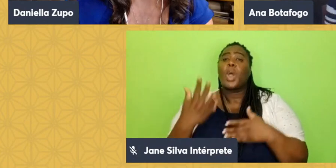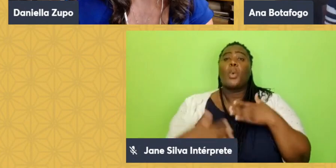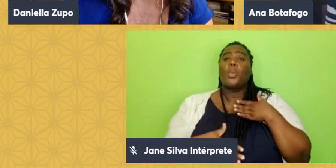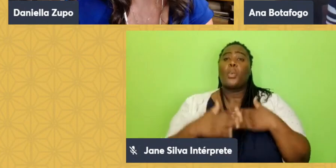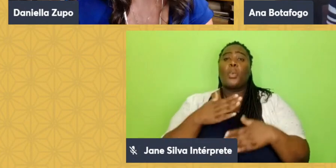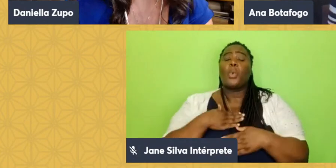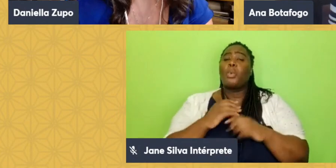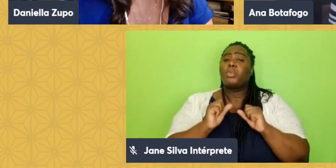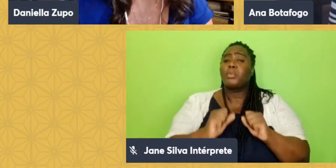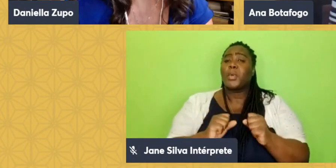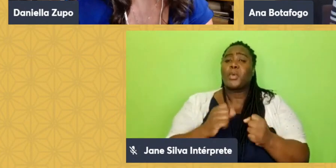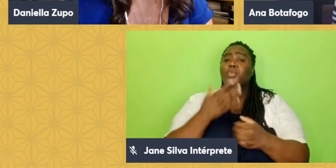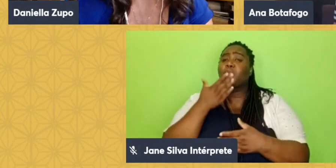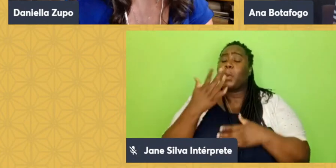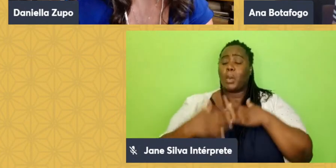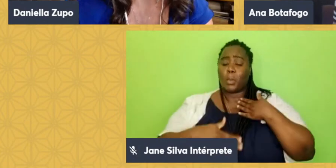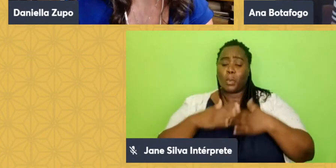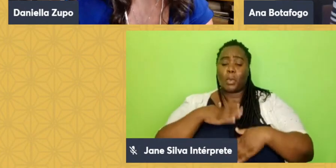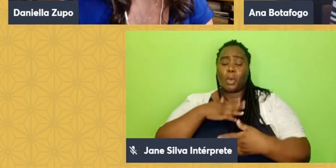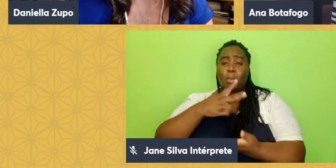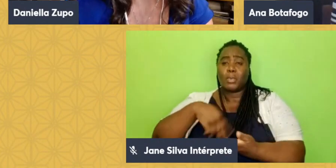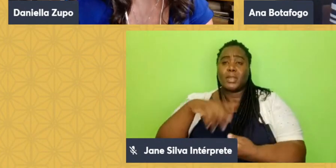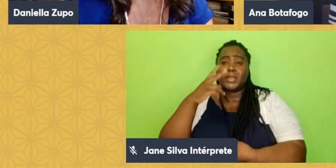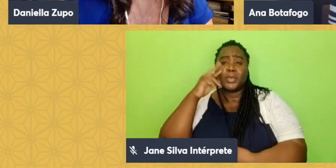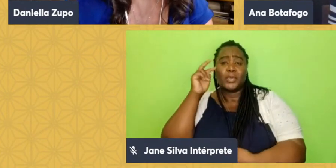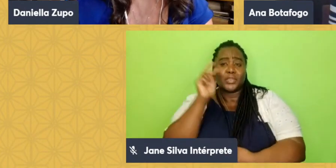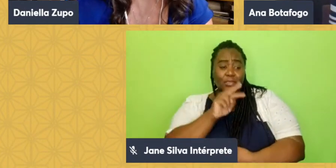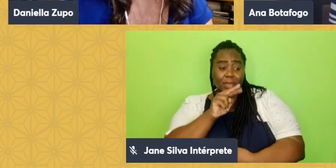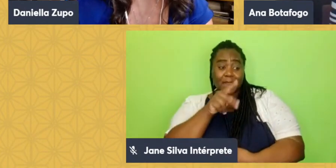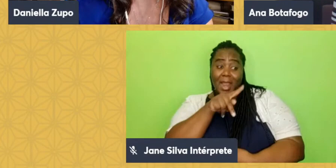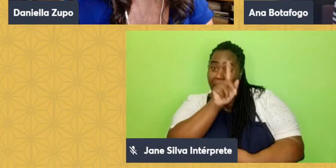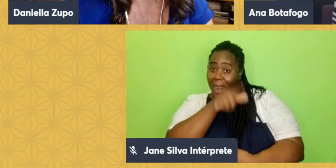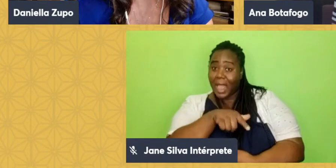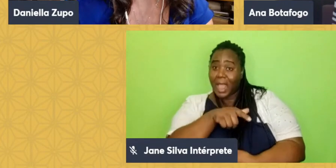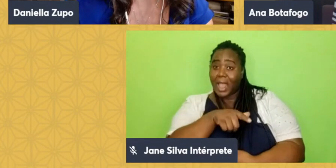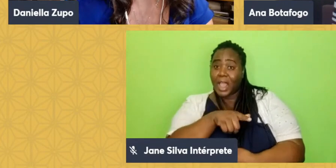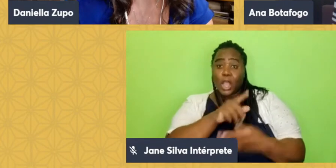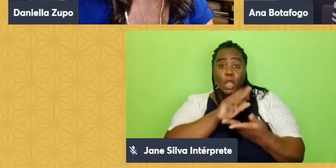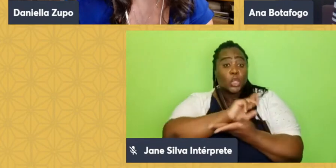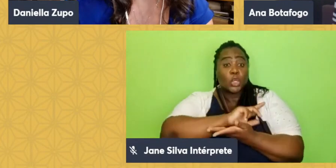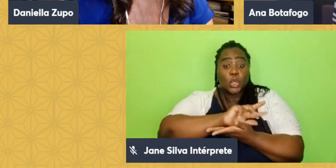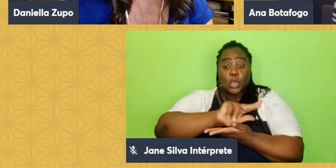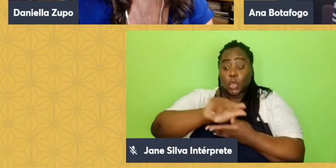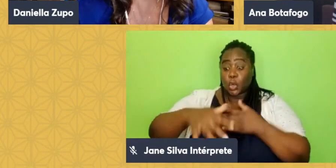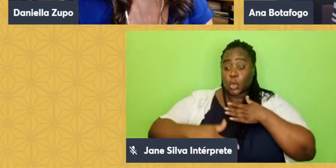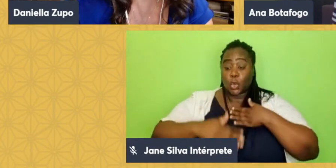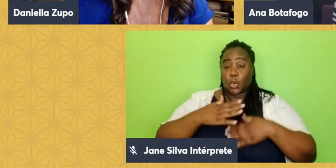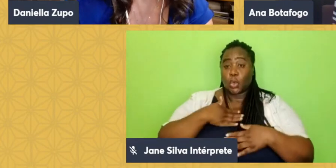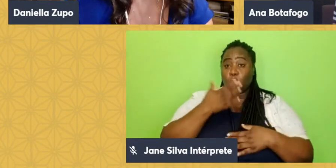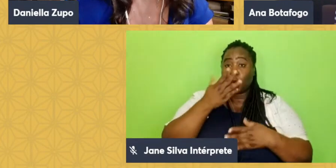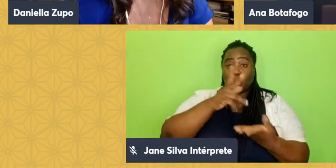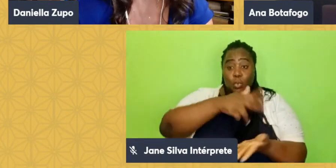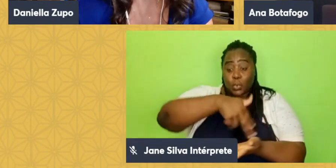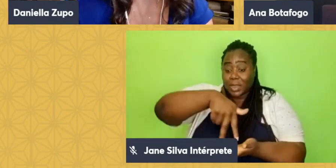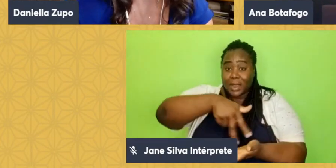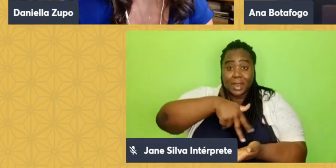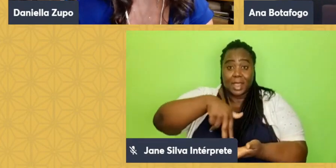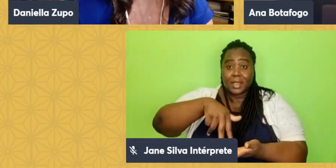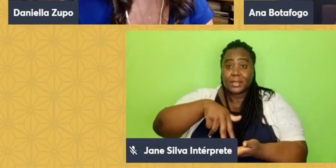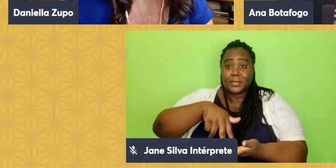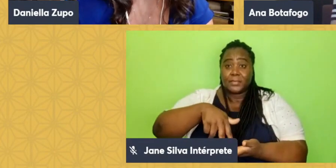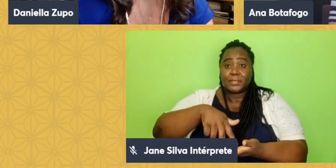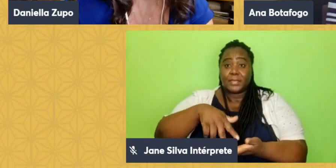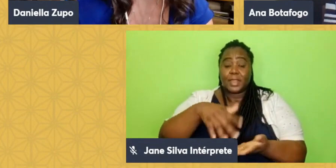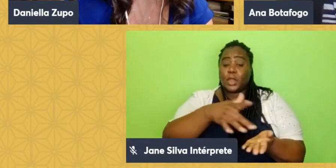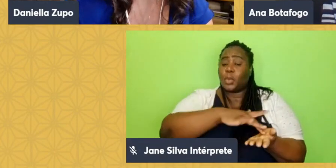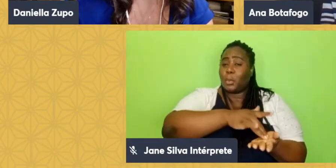que pode que corpo que dança e a gente vê no Tik Tok todo tipo de corpo que dança seja